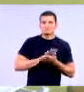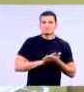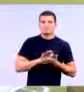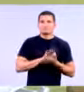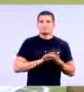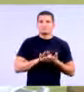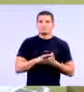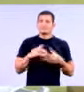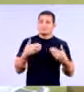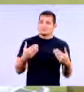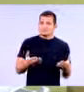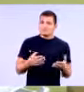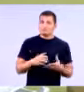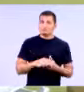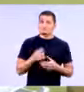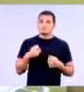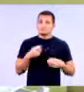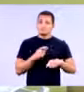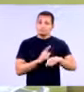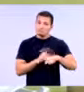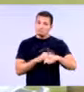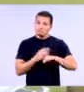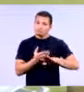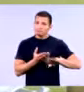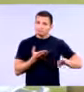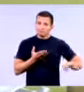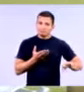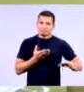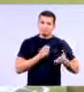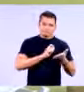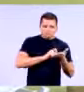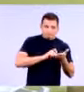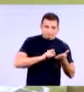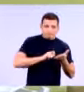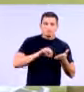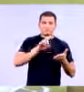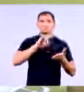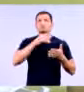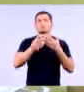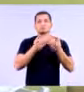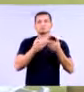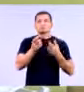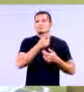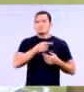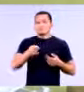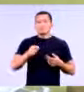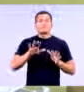que reservar aquele tempo na agenda, no dia, na semana. O ideal é que você